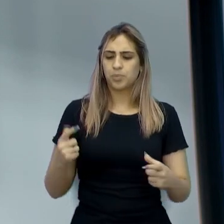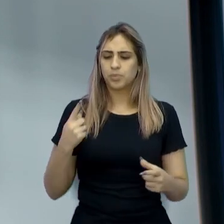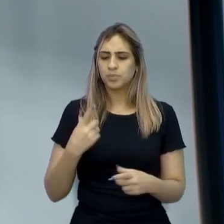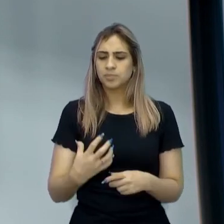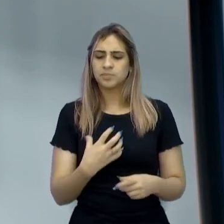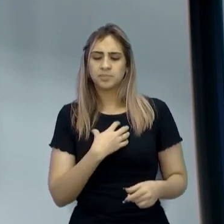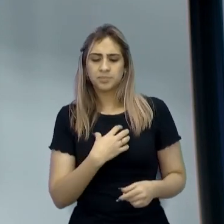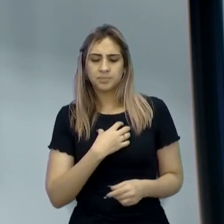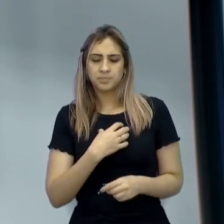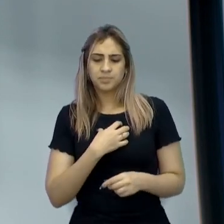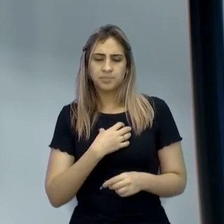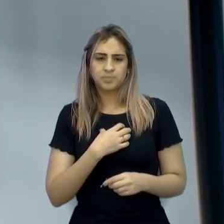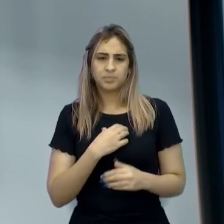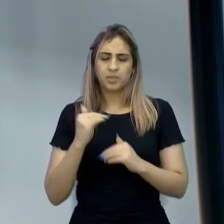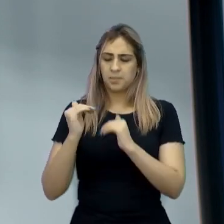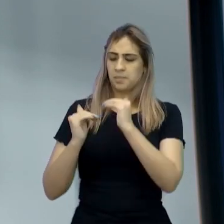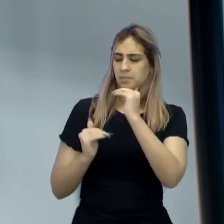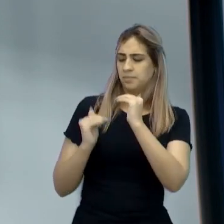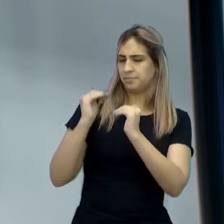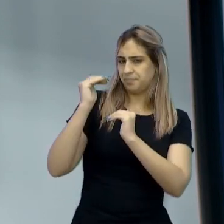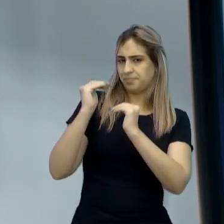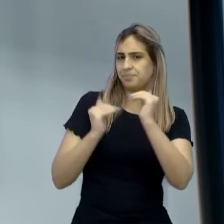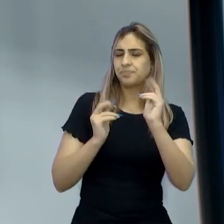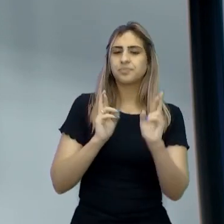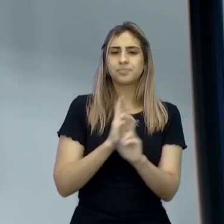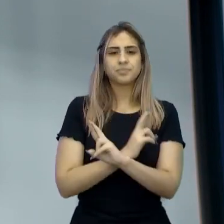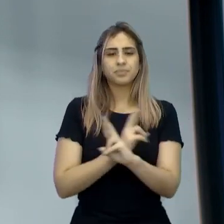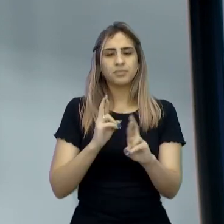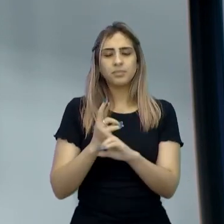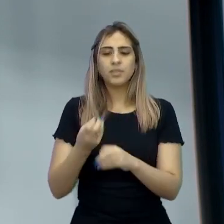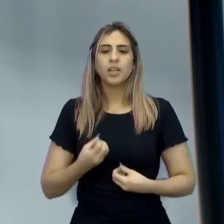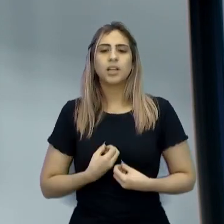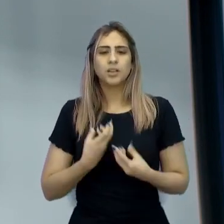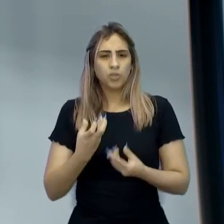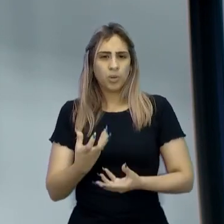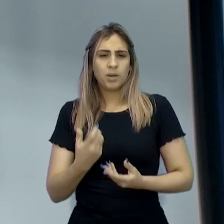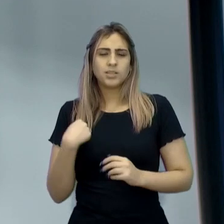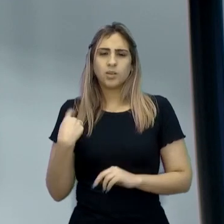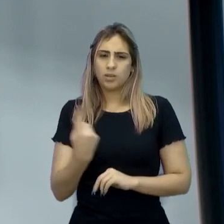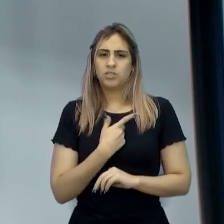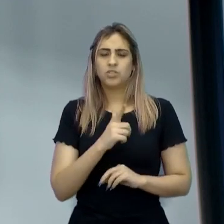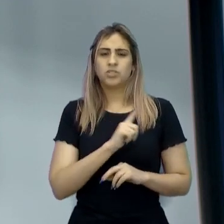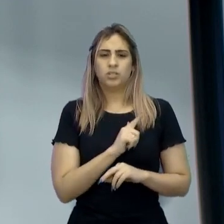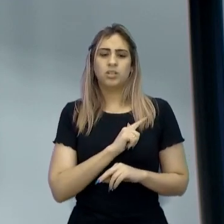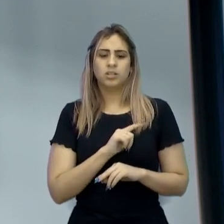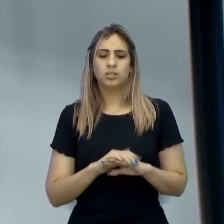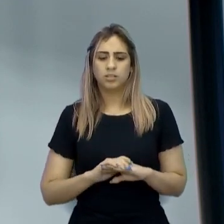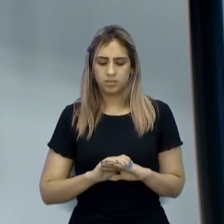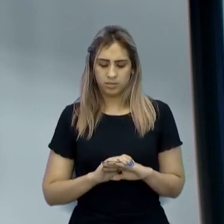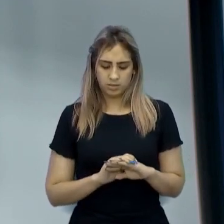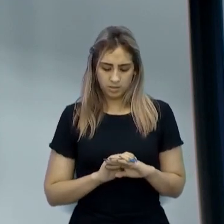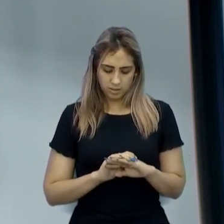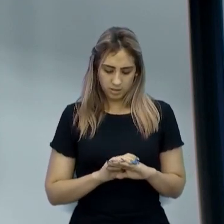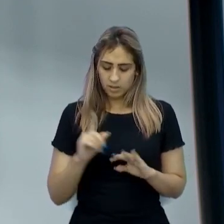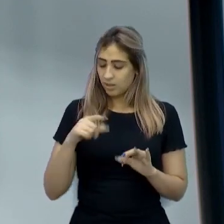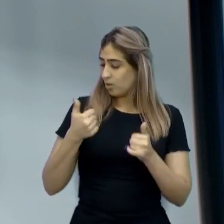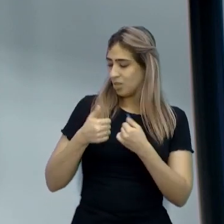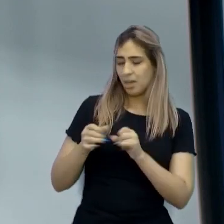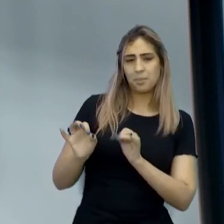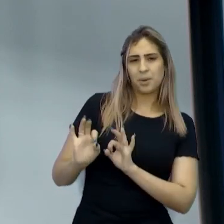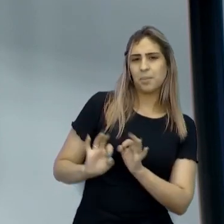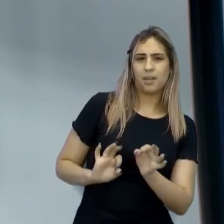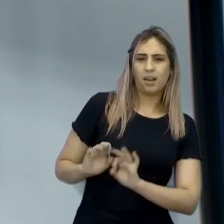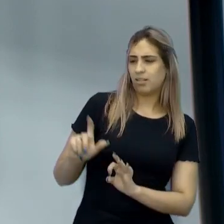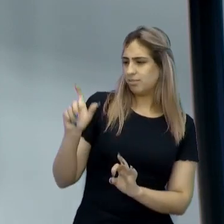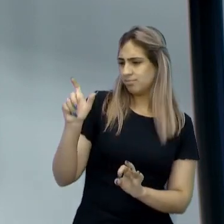forma até desproporcional em relação à informação que a gente tem. Então a pessoa não estava preparada, o